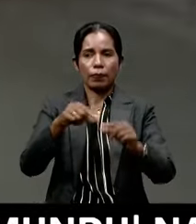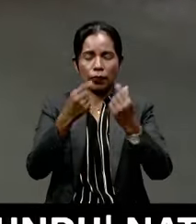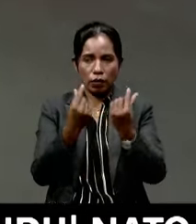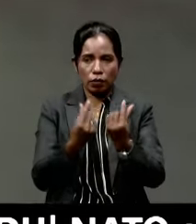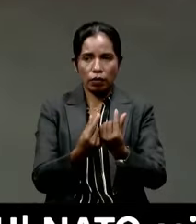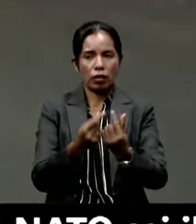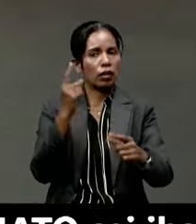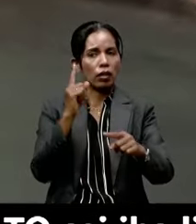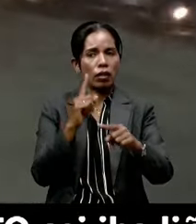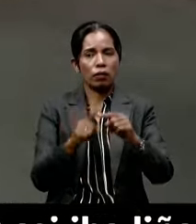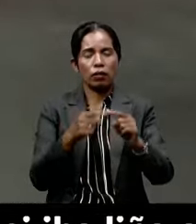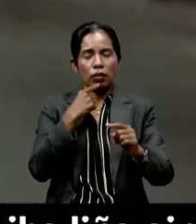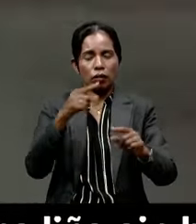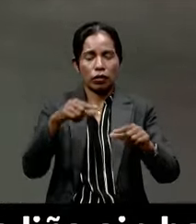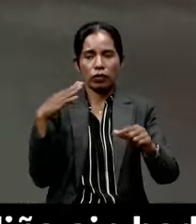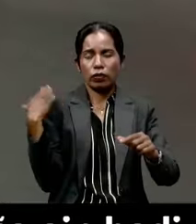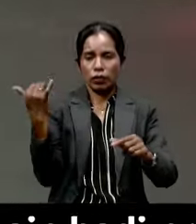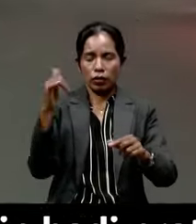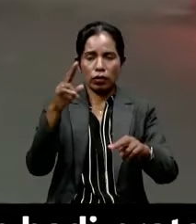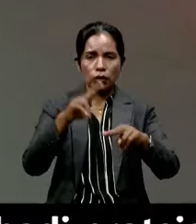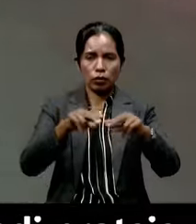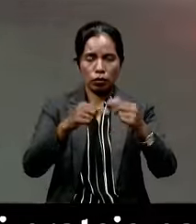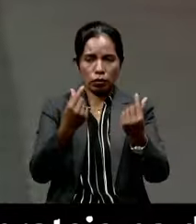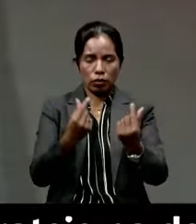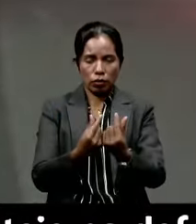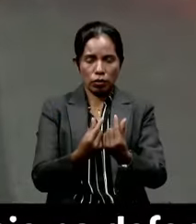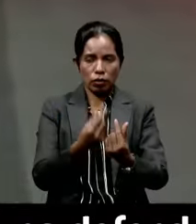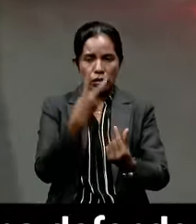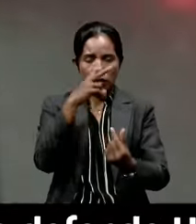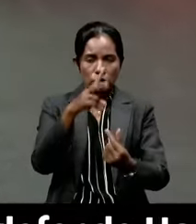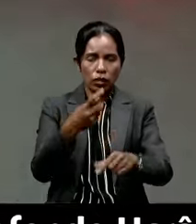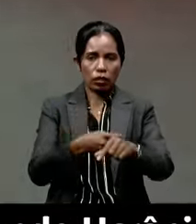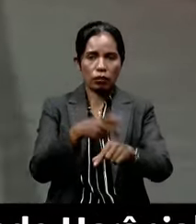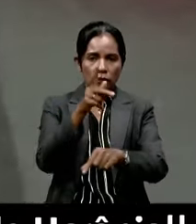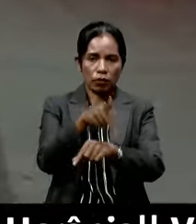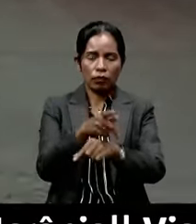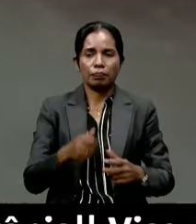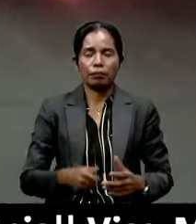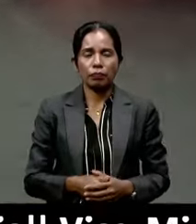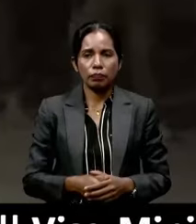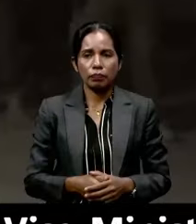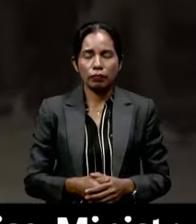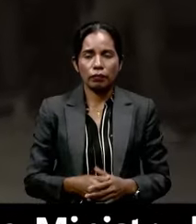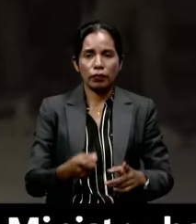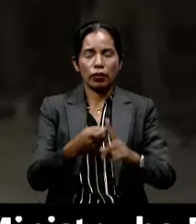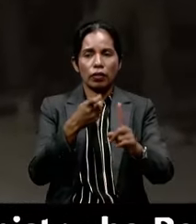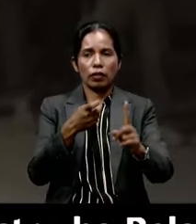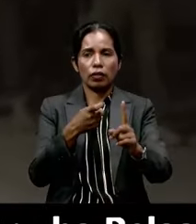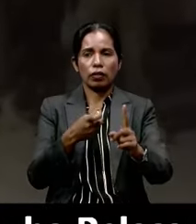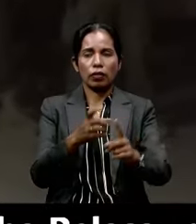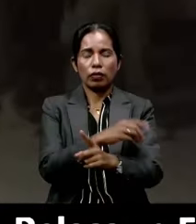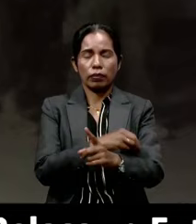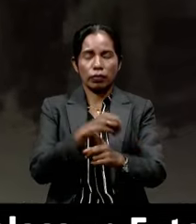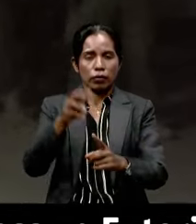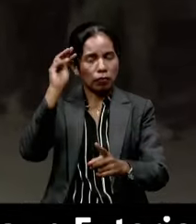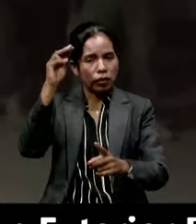conjunta Atula Bele Tolera Jovem Sirene B Tour Grupo, por de halo perturbação e tempo calan. Orientações de maio, sim, que nós temos o Ministro Interior,